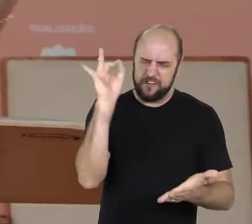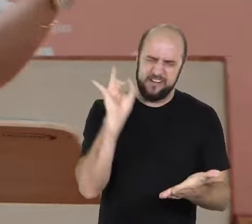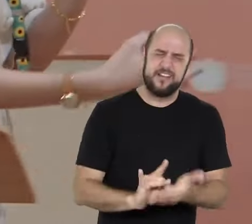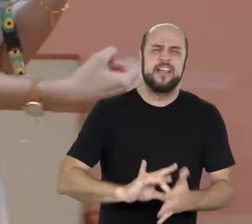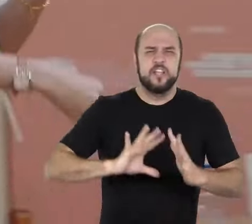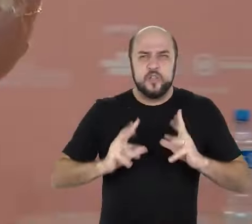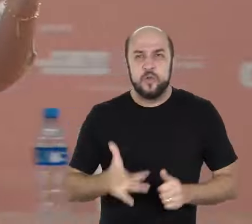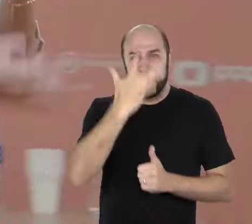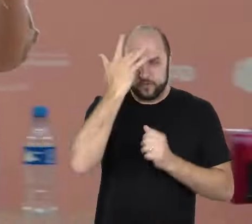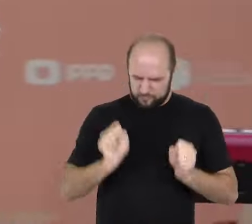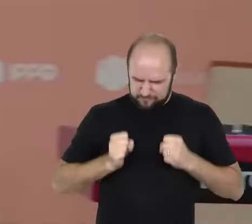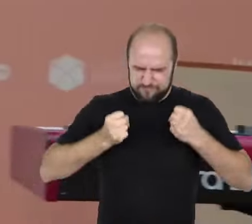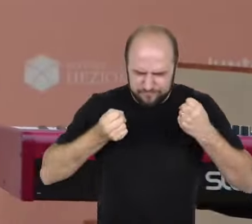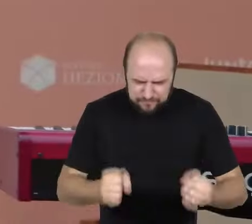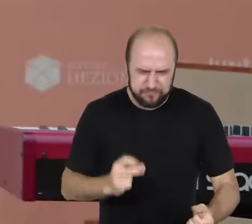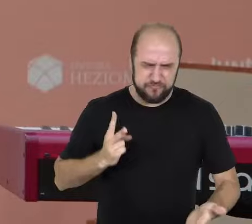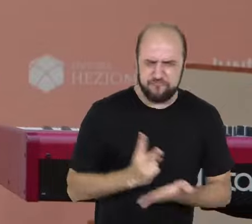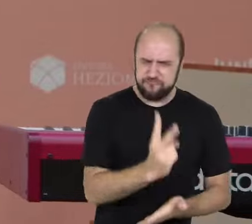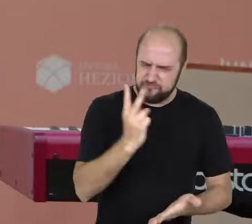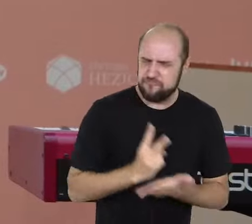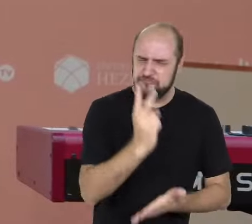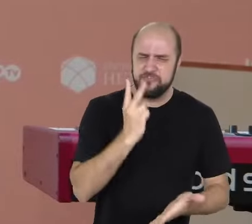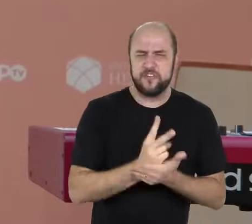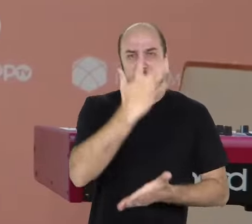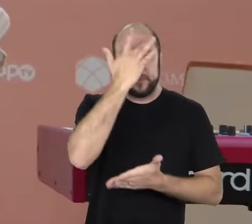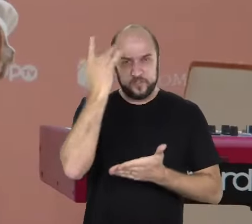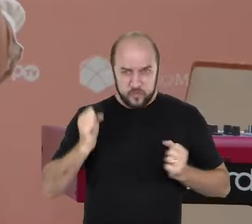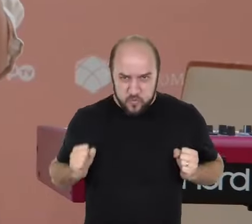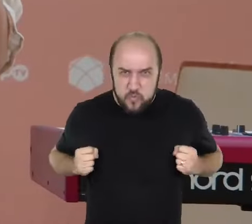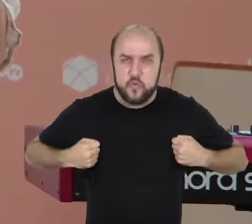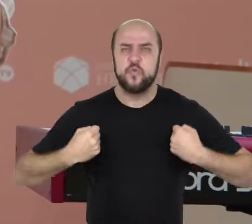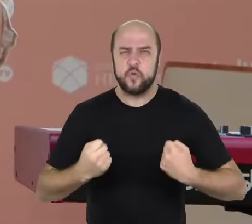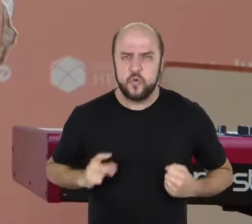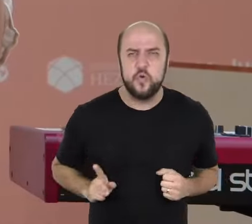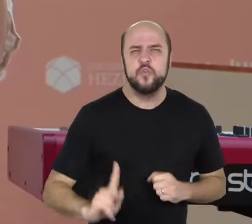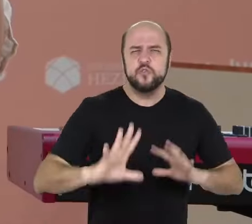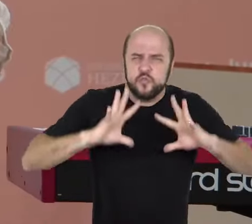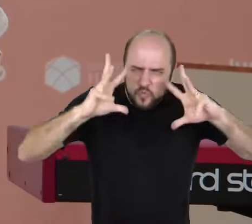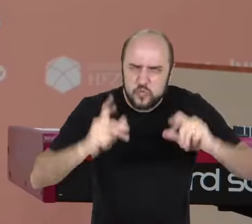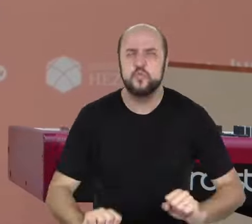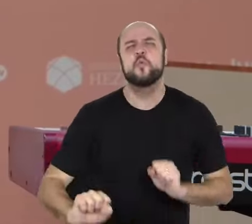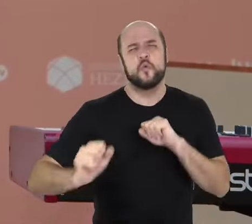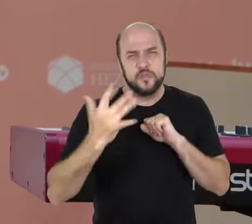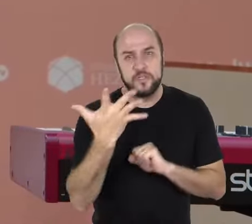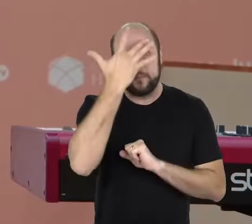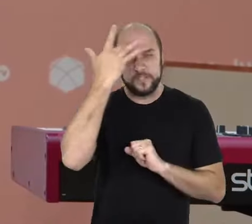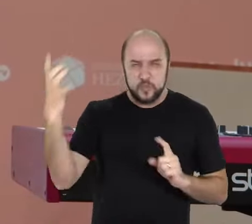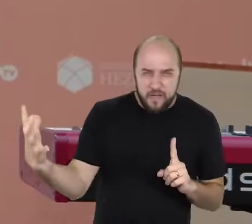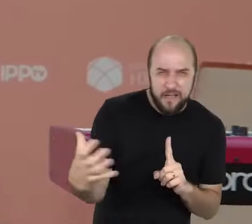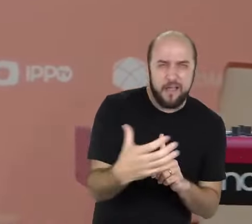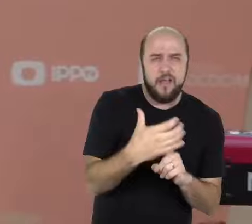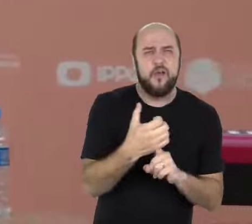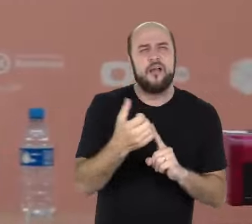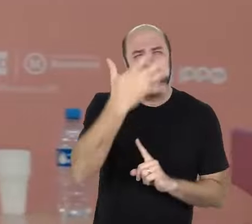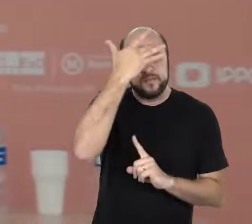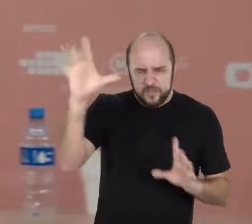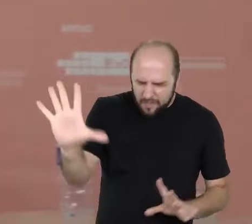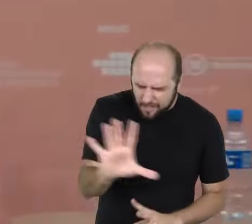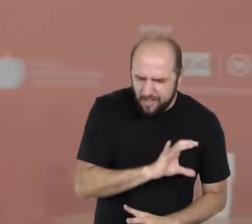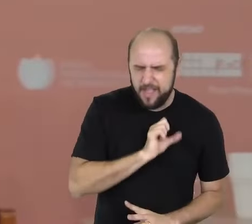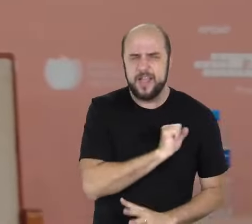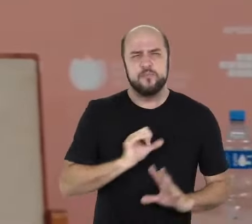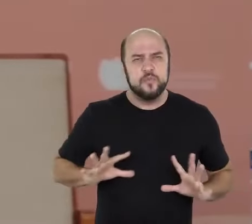aquele que insiste, tudo é possível para aquele que persiste, tudo é possível para aquele que acolhe, tudo é possível para aquele que ama,